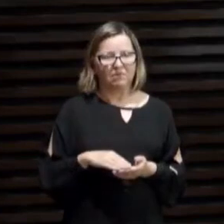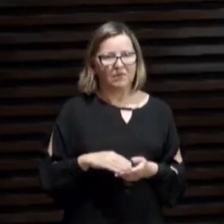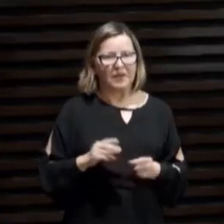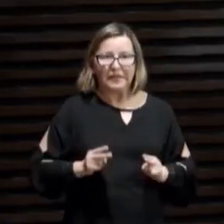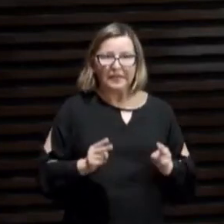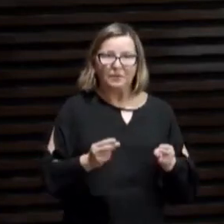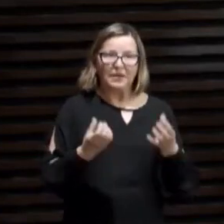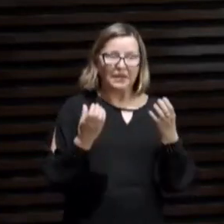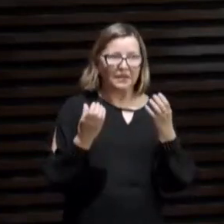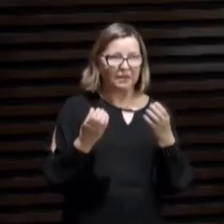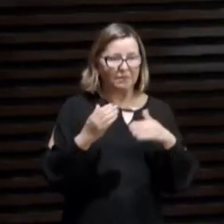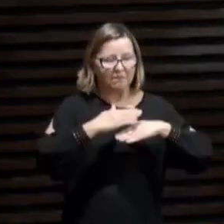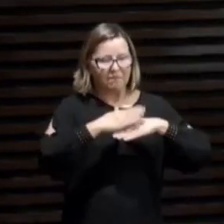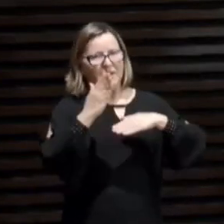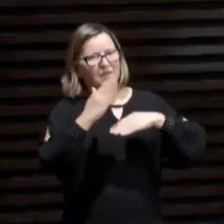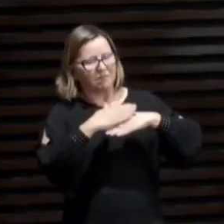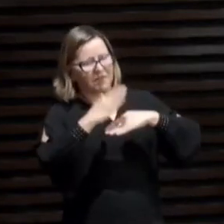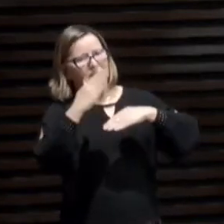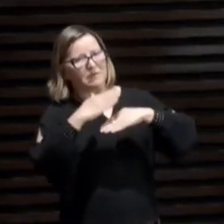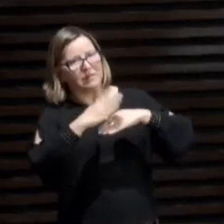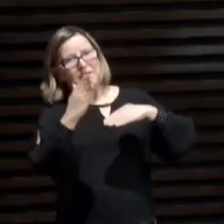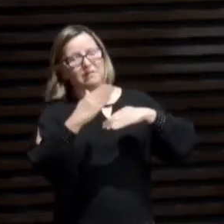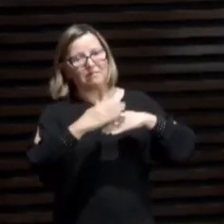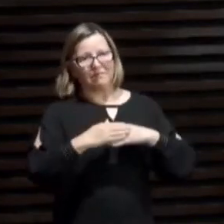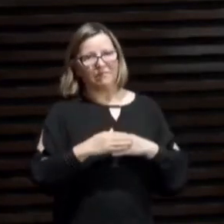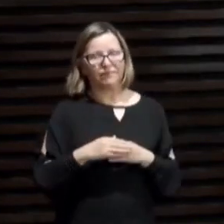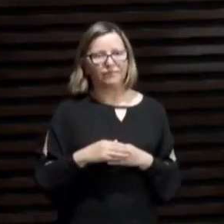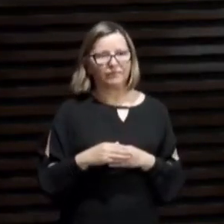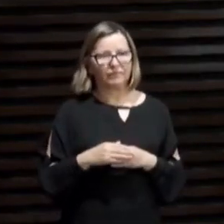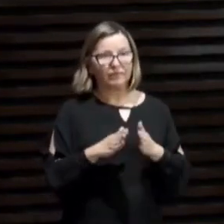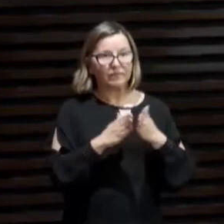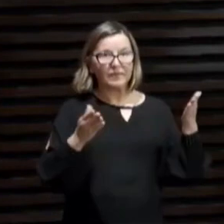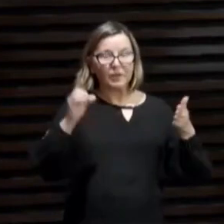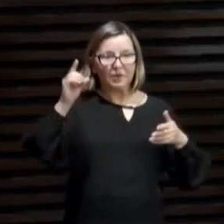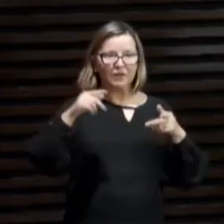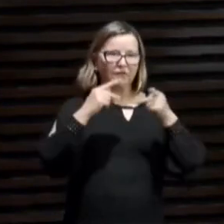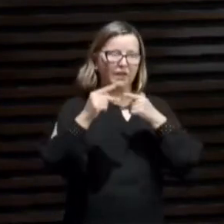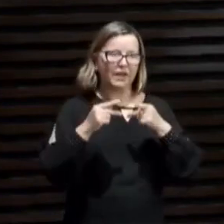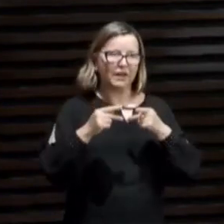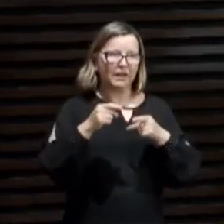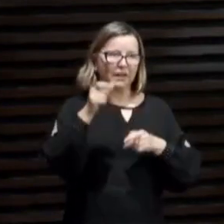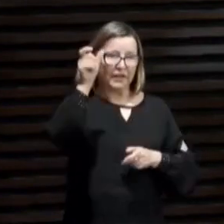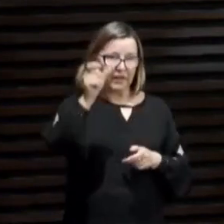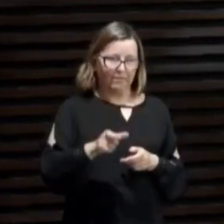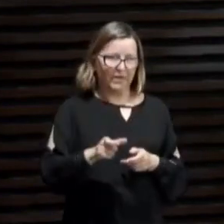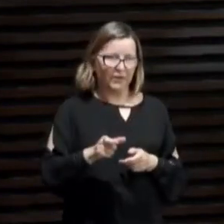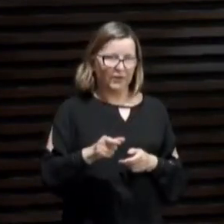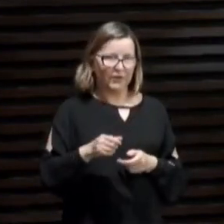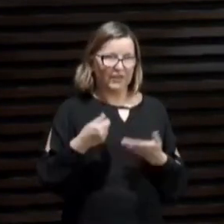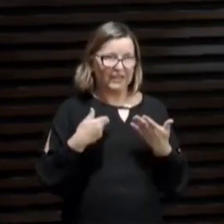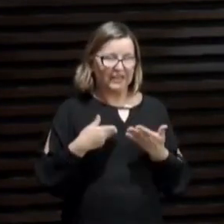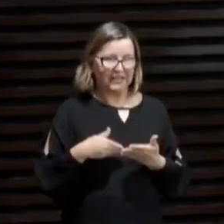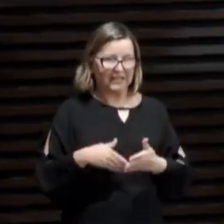Sempre queremos mais, mais, mais. A Bíblia diz que o homem nascido de mulher vive breve tempo. Ele é cheio